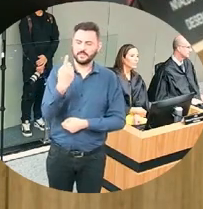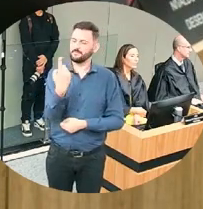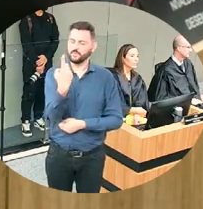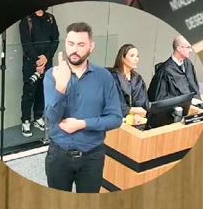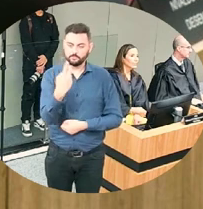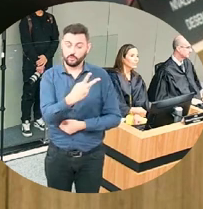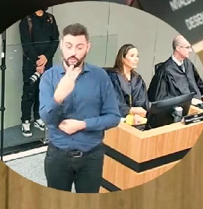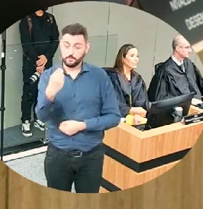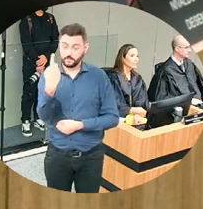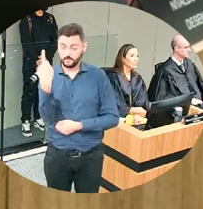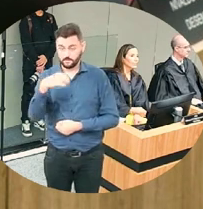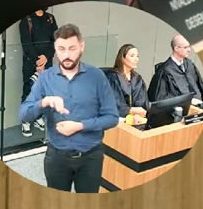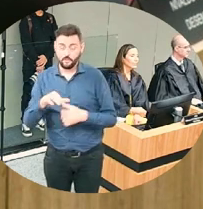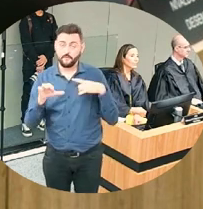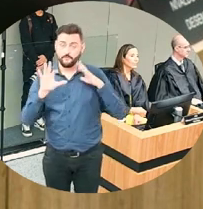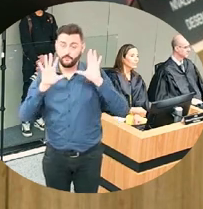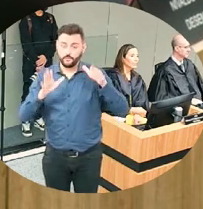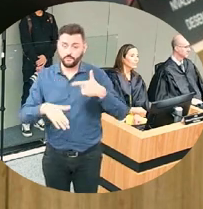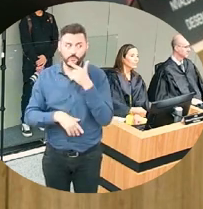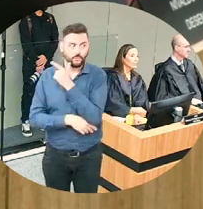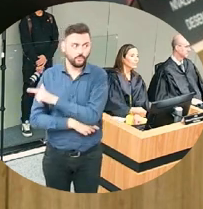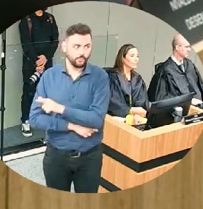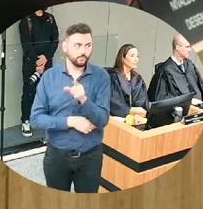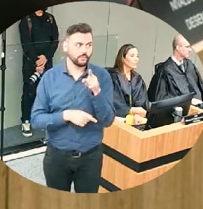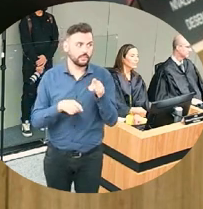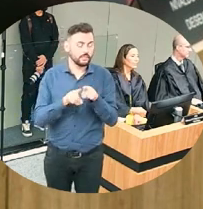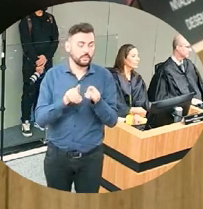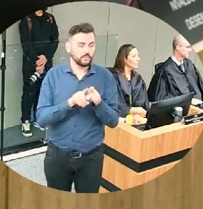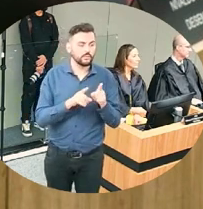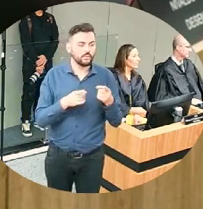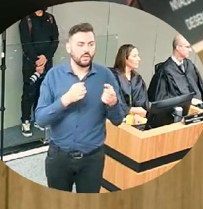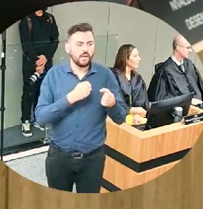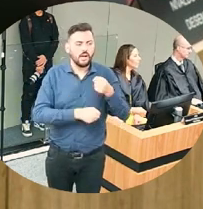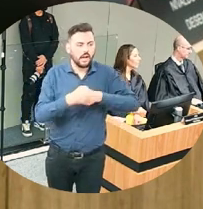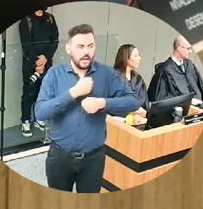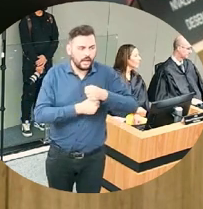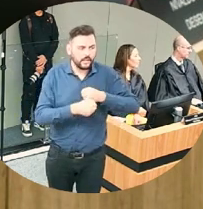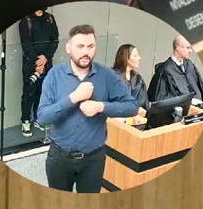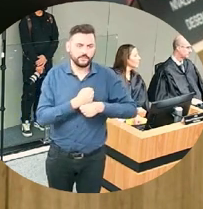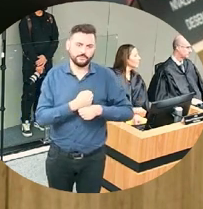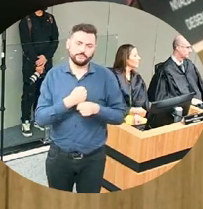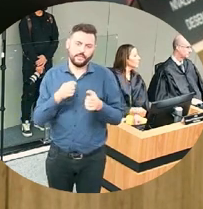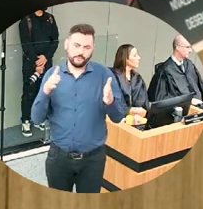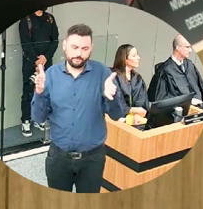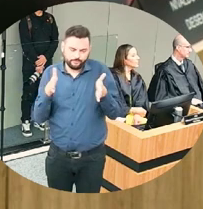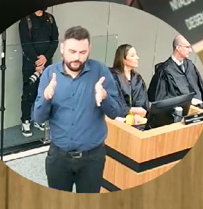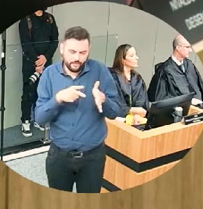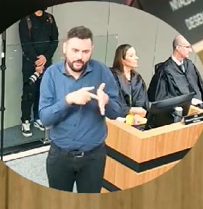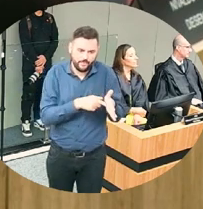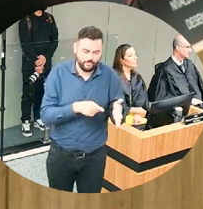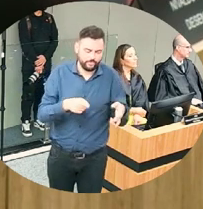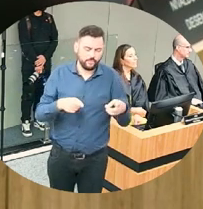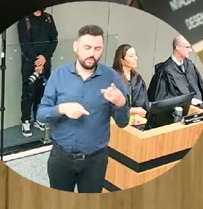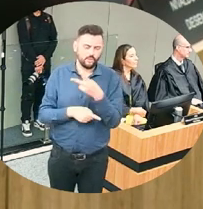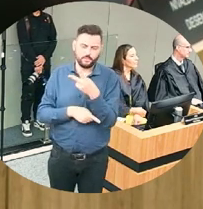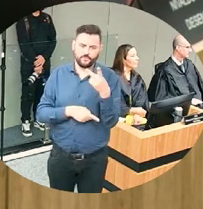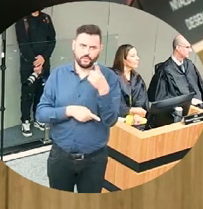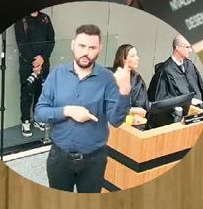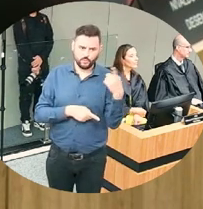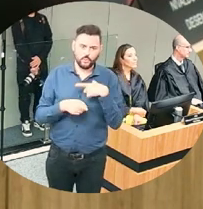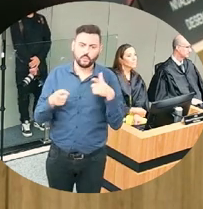esta data tomou posse no cargo de ouvidora em 6 de dezembro de 2021 para um mandato de 2